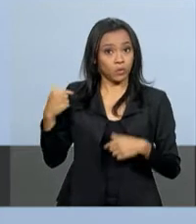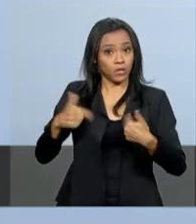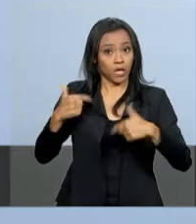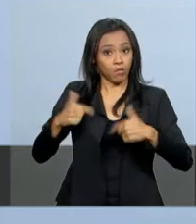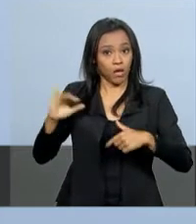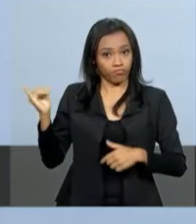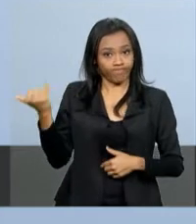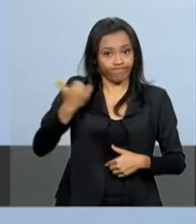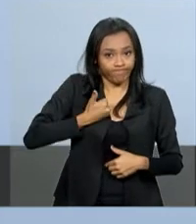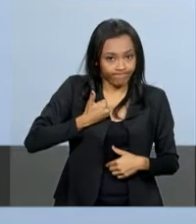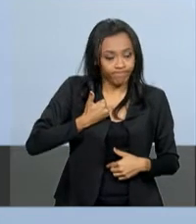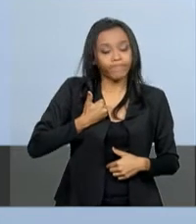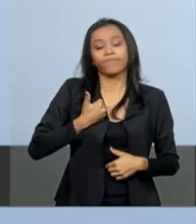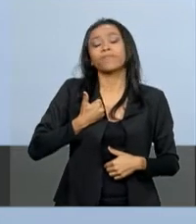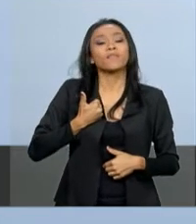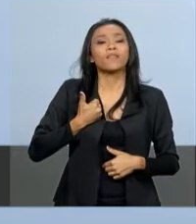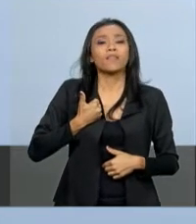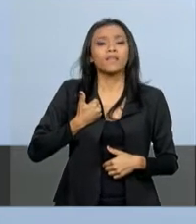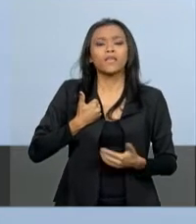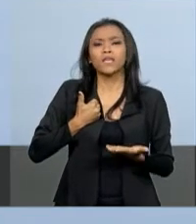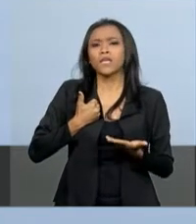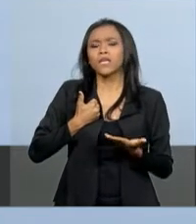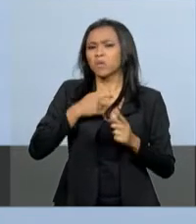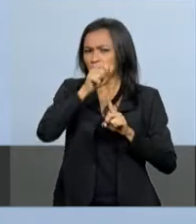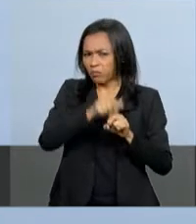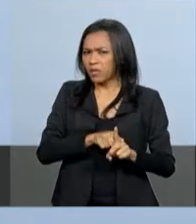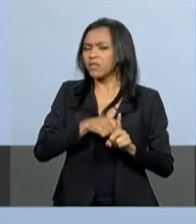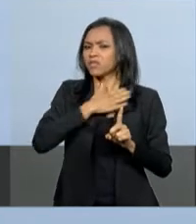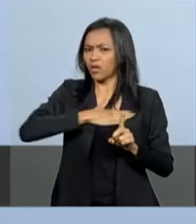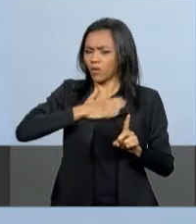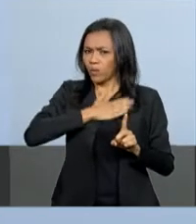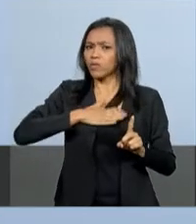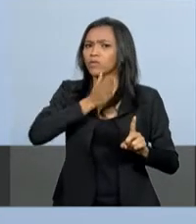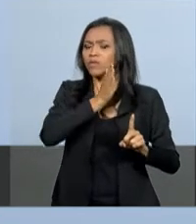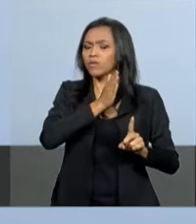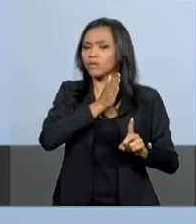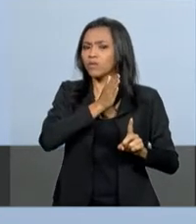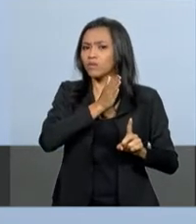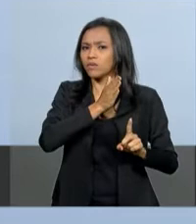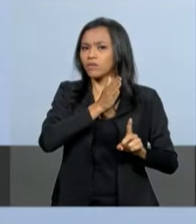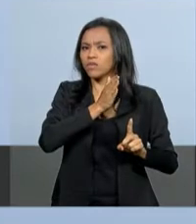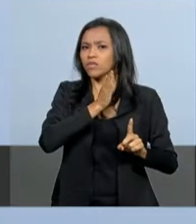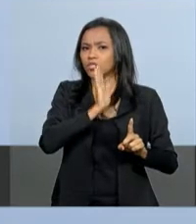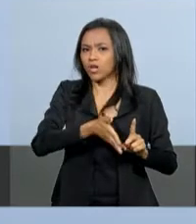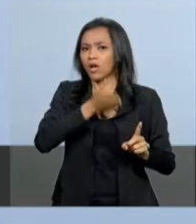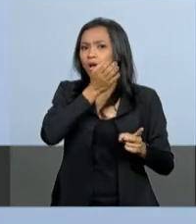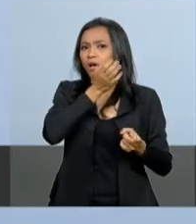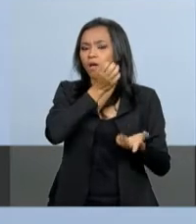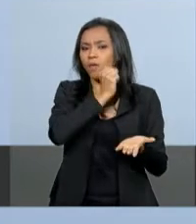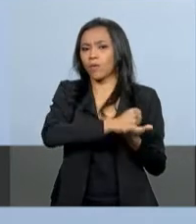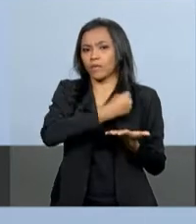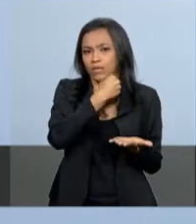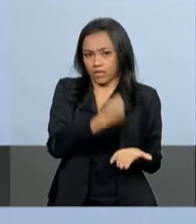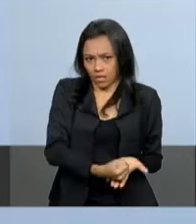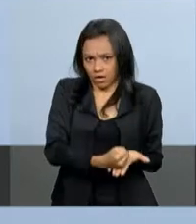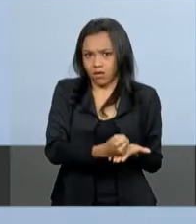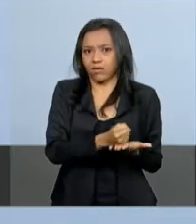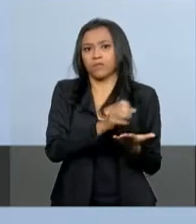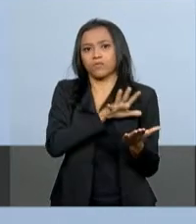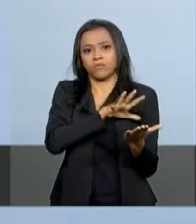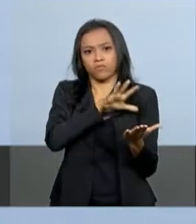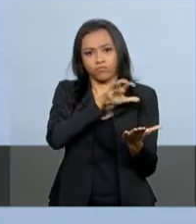mês de agosto foram abertas ou contratadas registradas